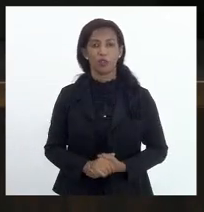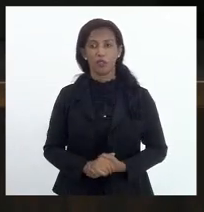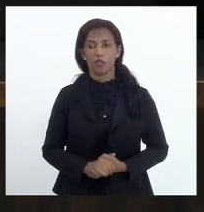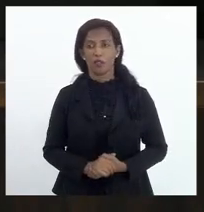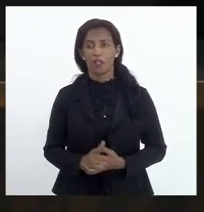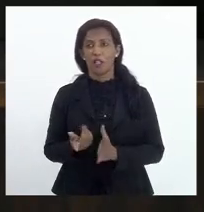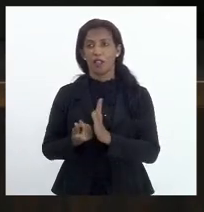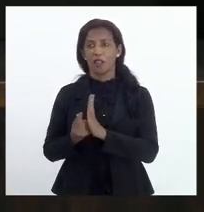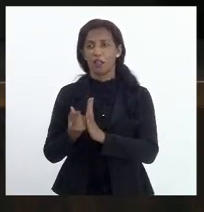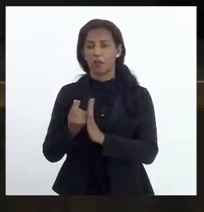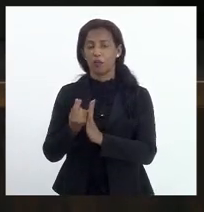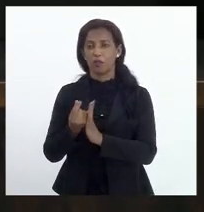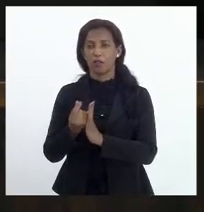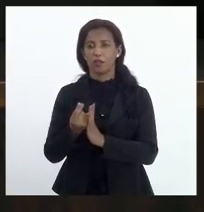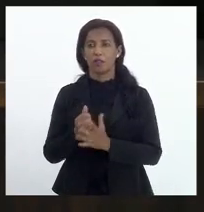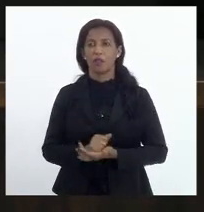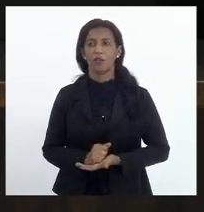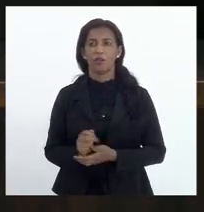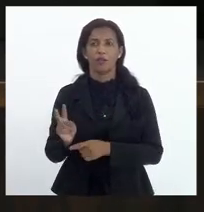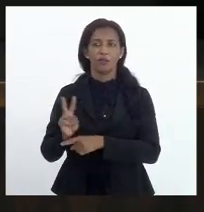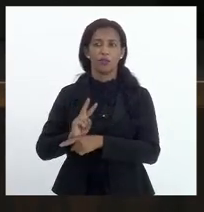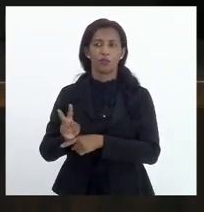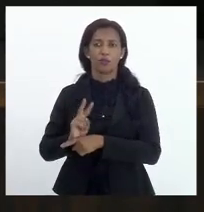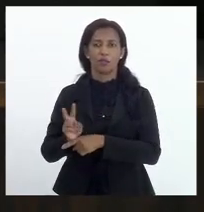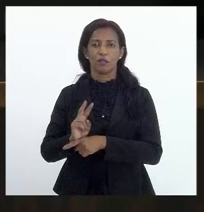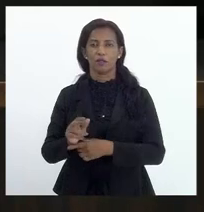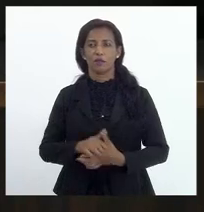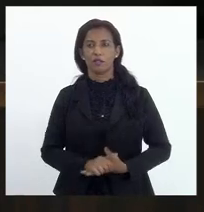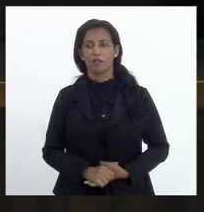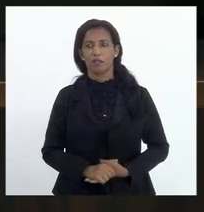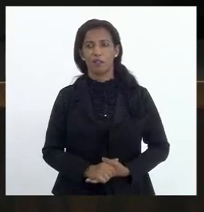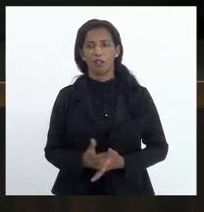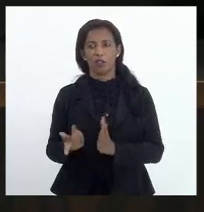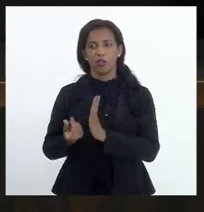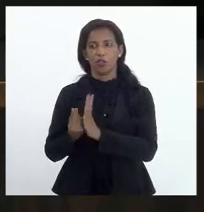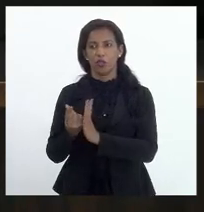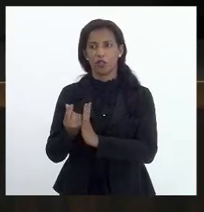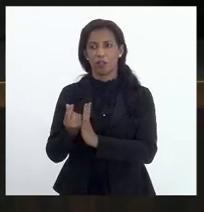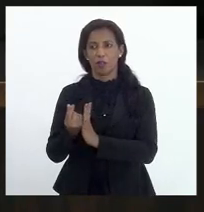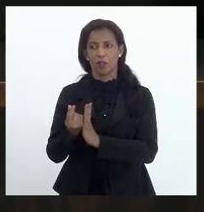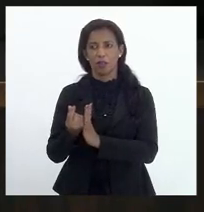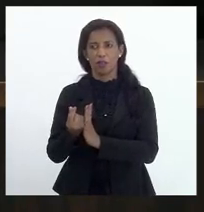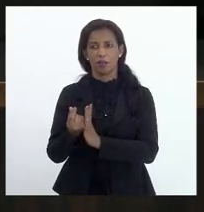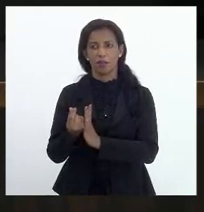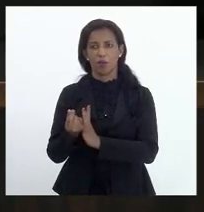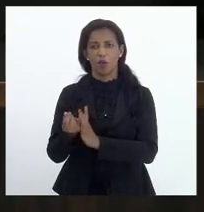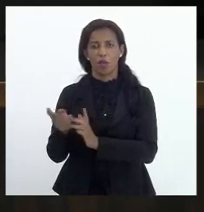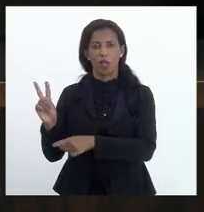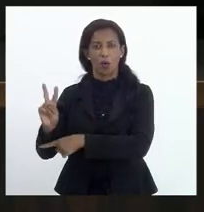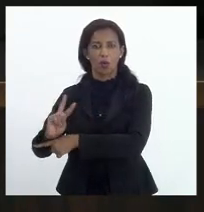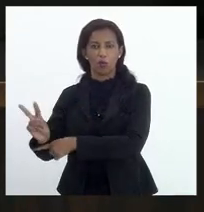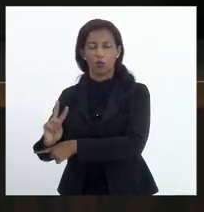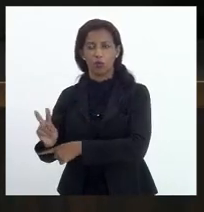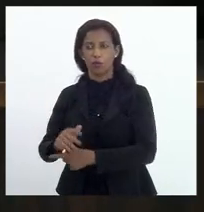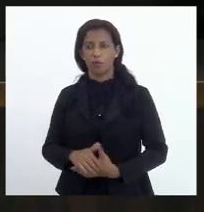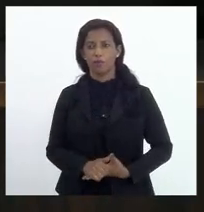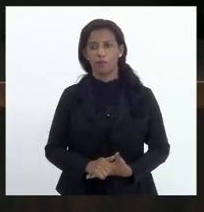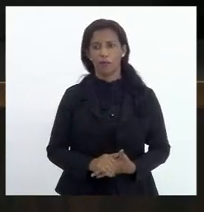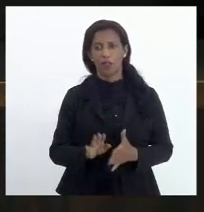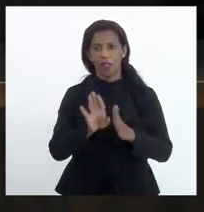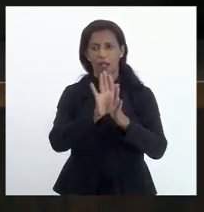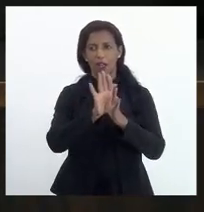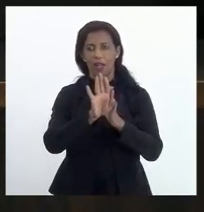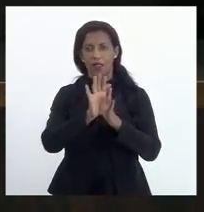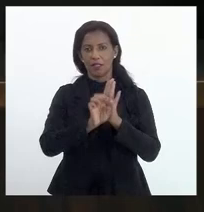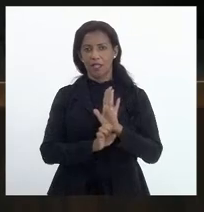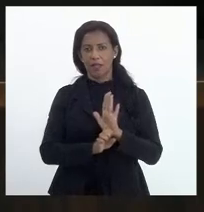de tributação, controle da arrecadação estadual, fiscalização dos tributos estaduais, de orçamento, finanças, fiscalização financeira e controle, as emendas de